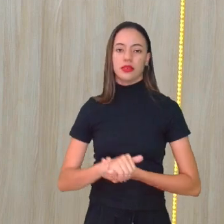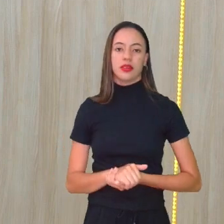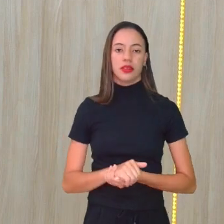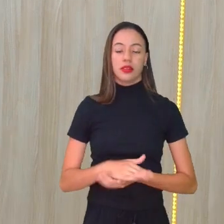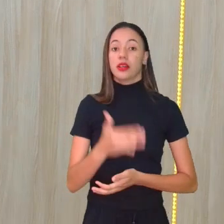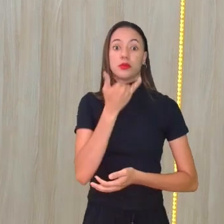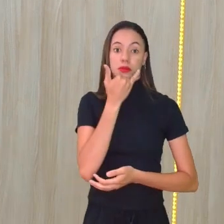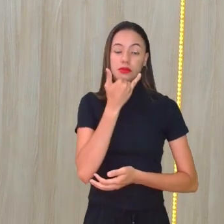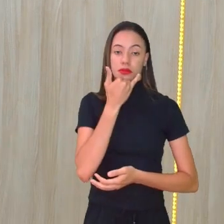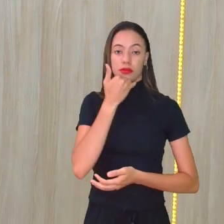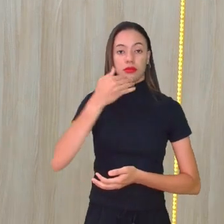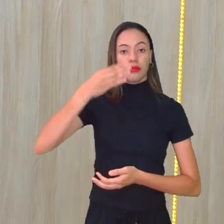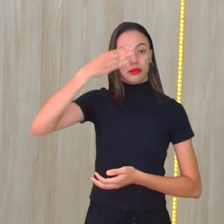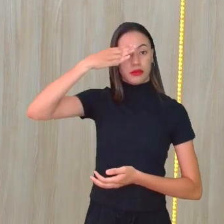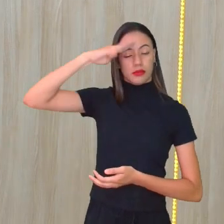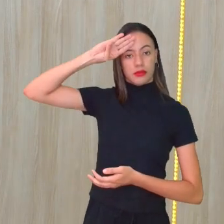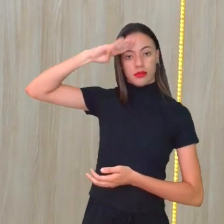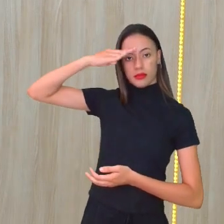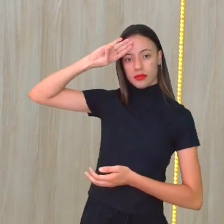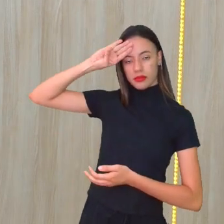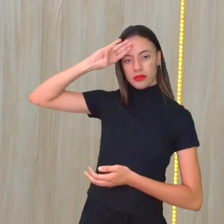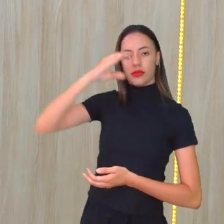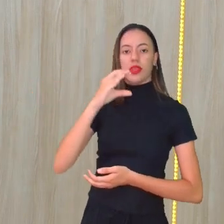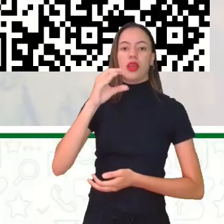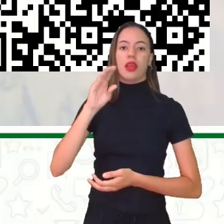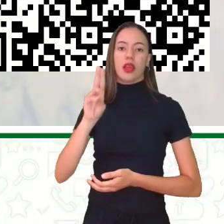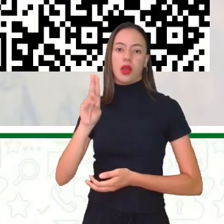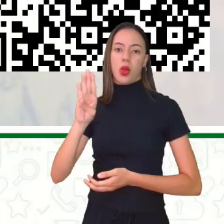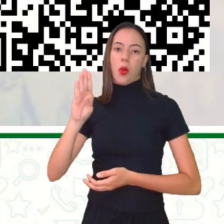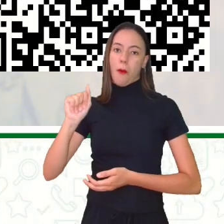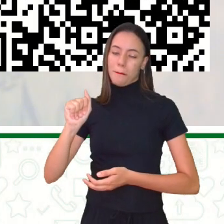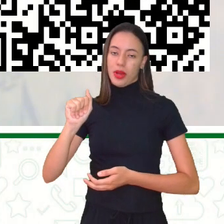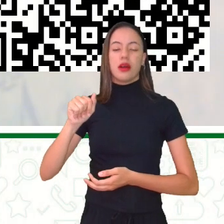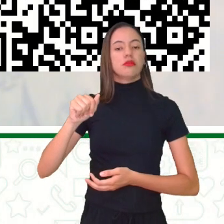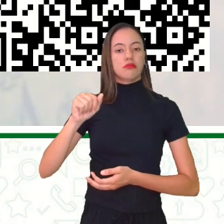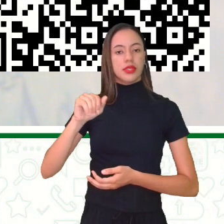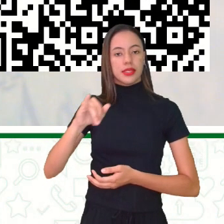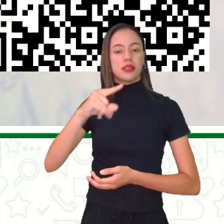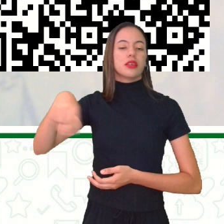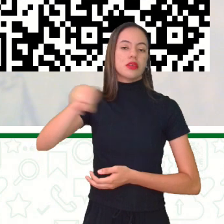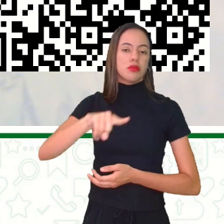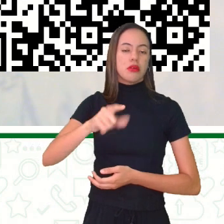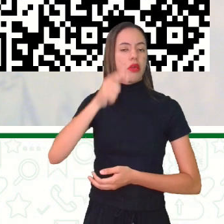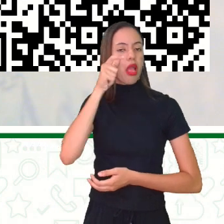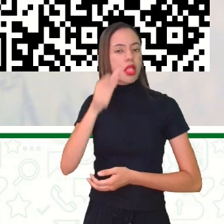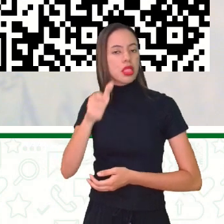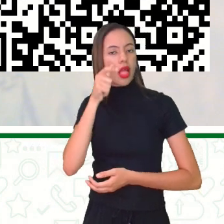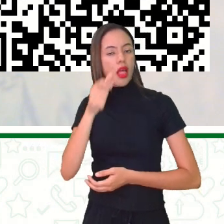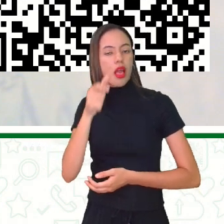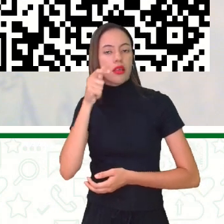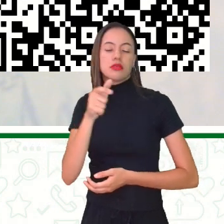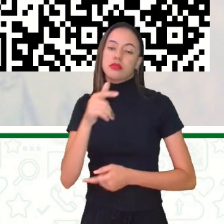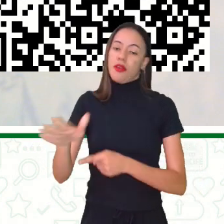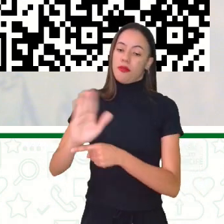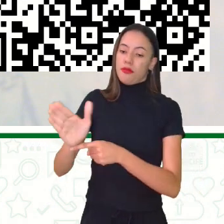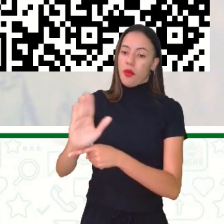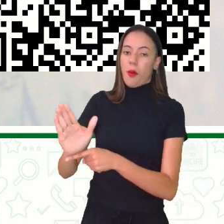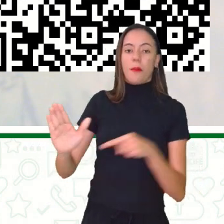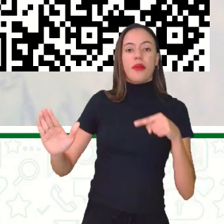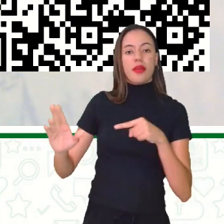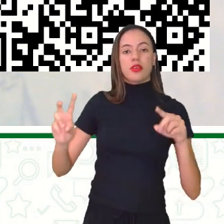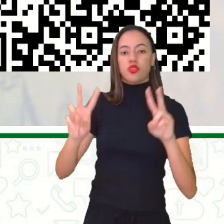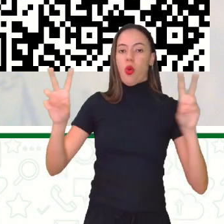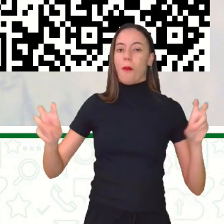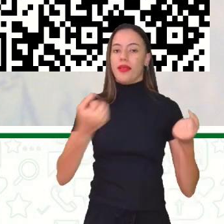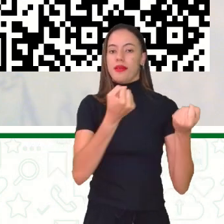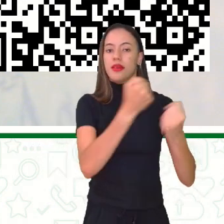país, Cuba, certo? Então, se você se interessar por alguns outros filmes, referentes à